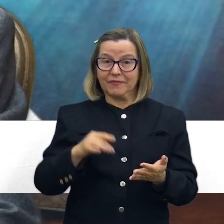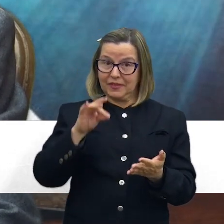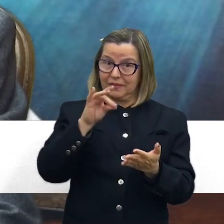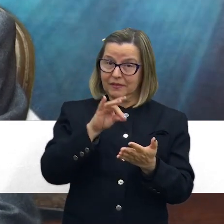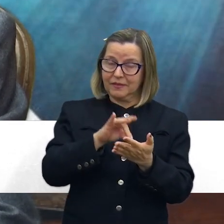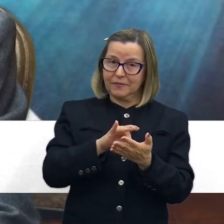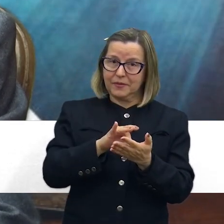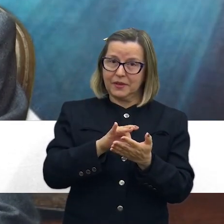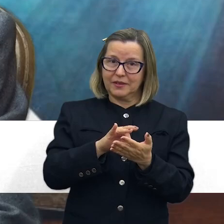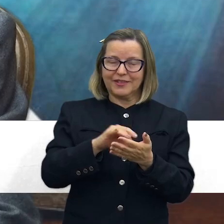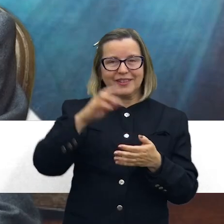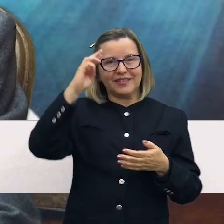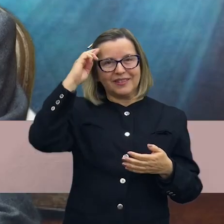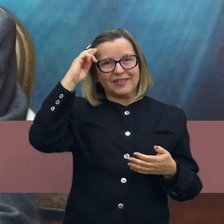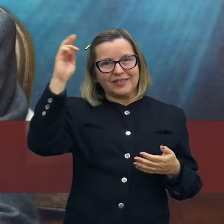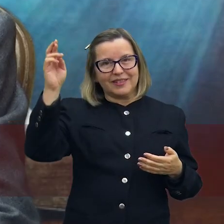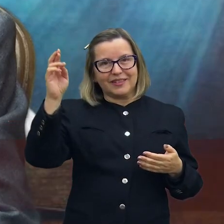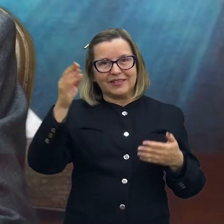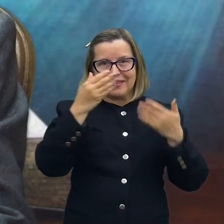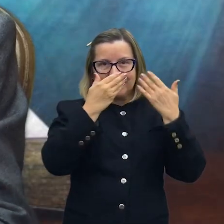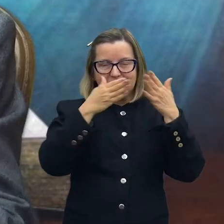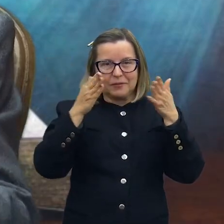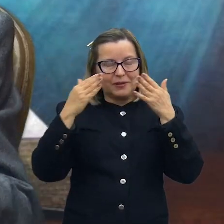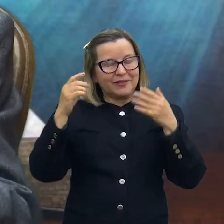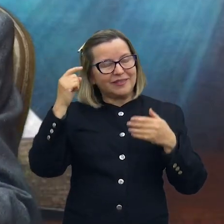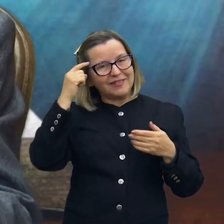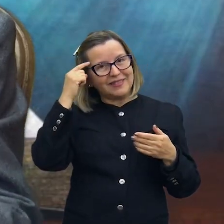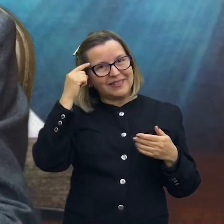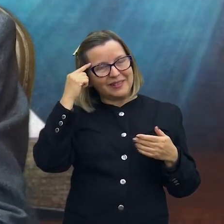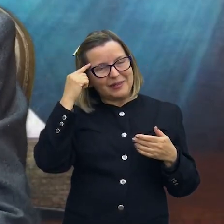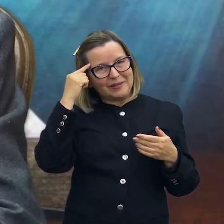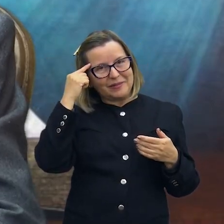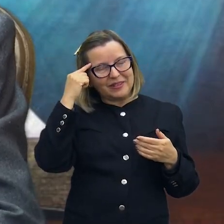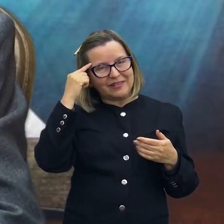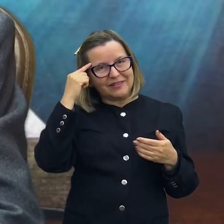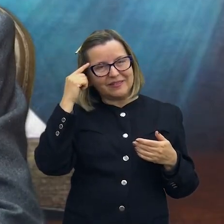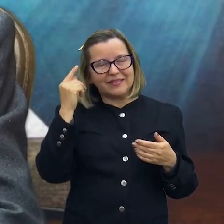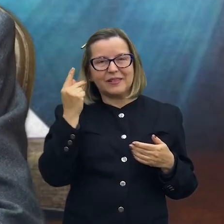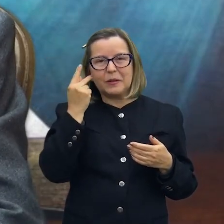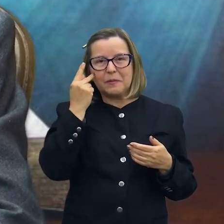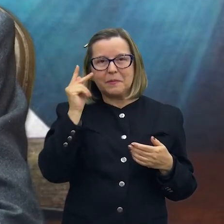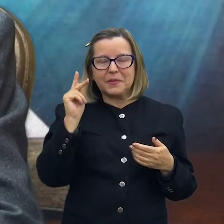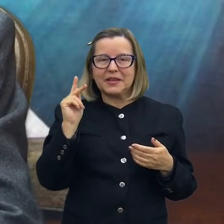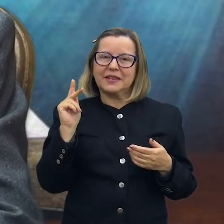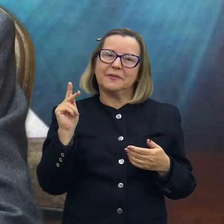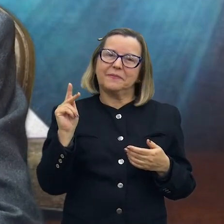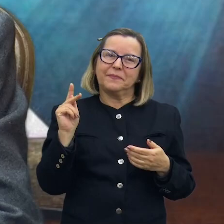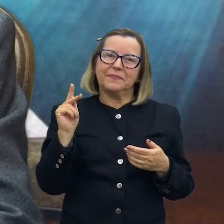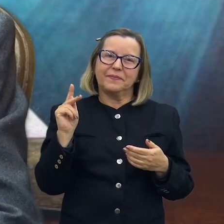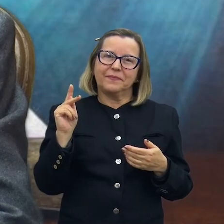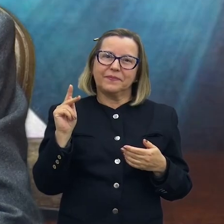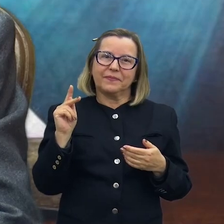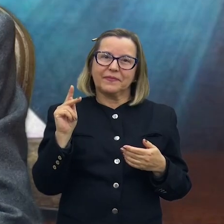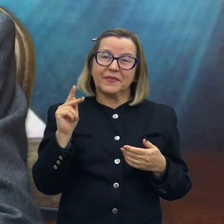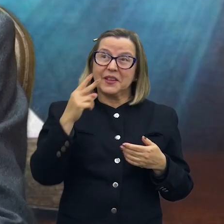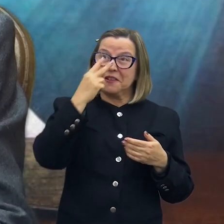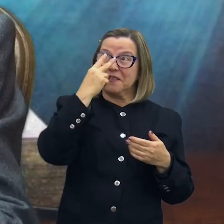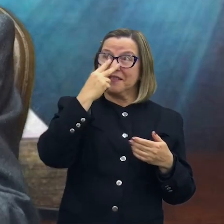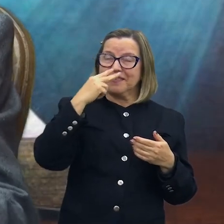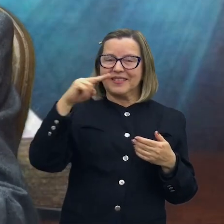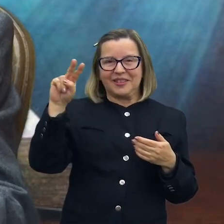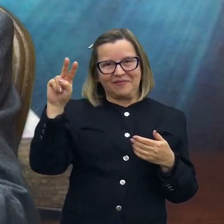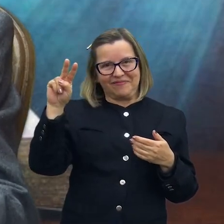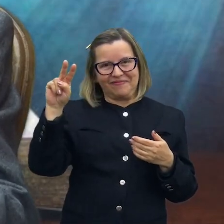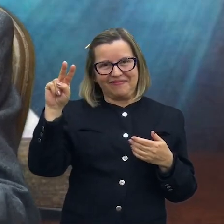que realmente o Senhor abra os nossos entendimentos para que possamos